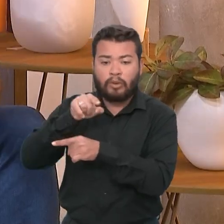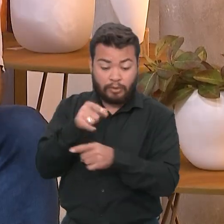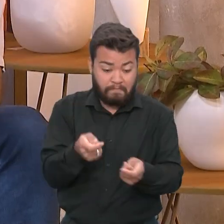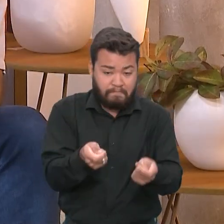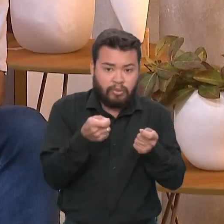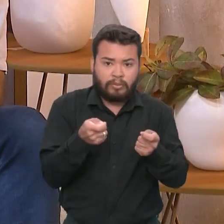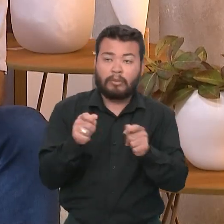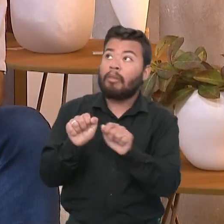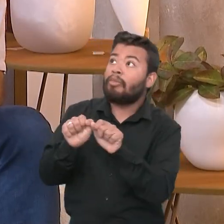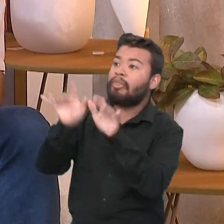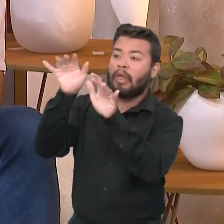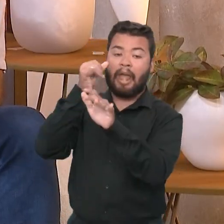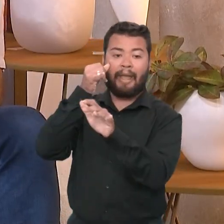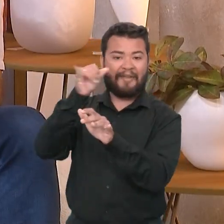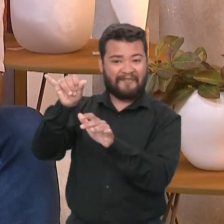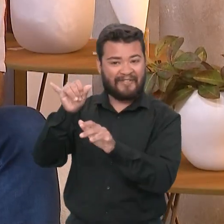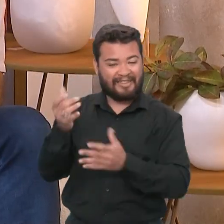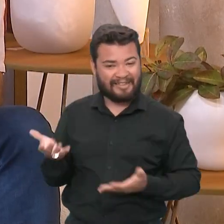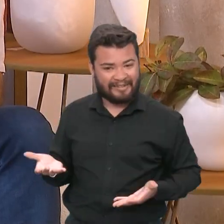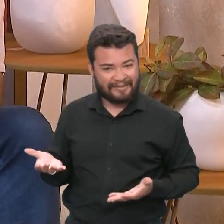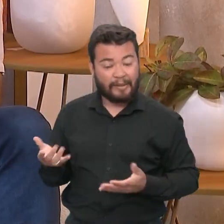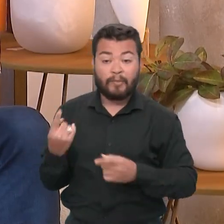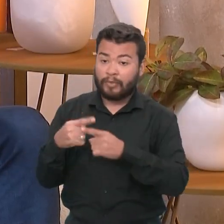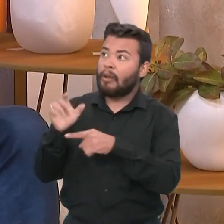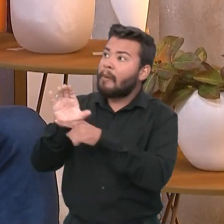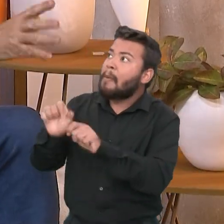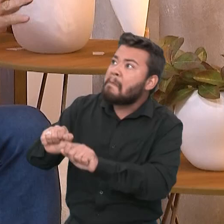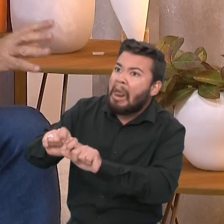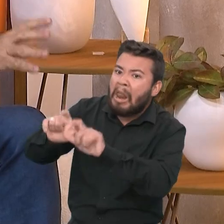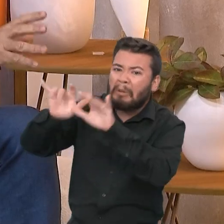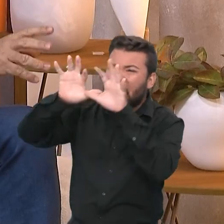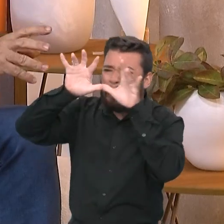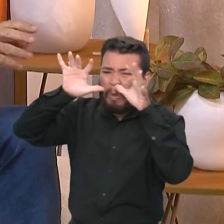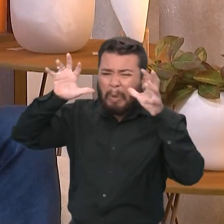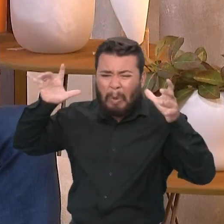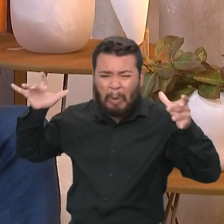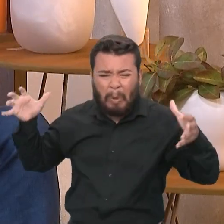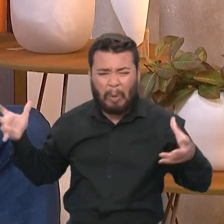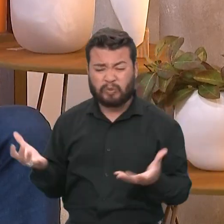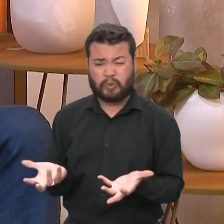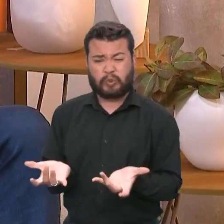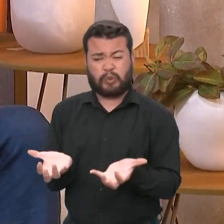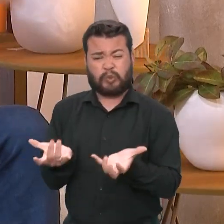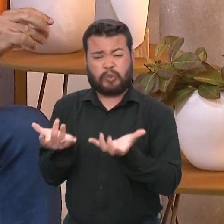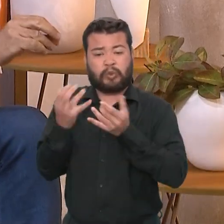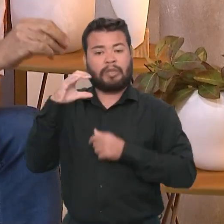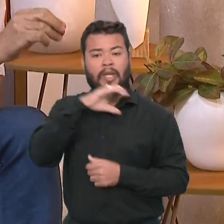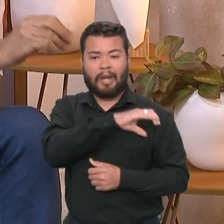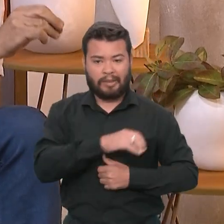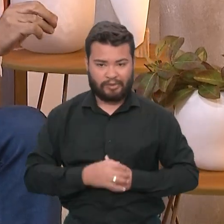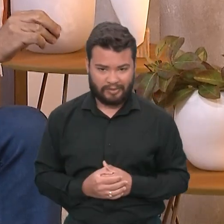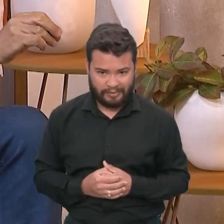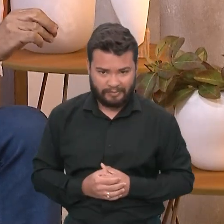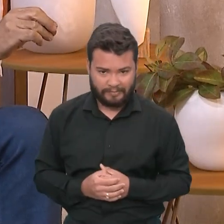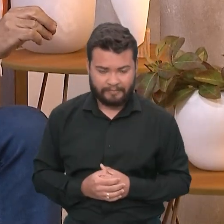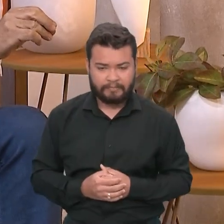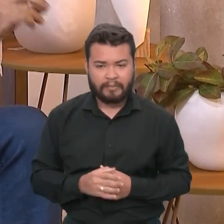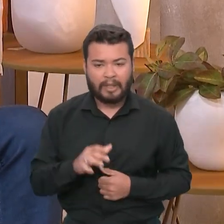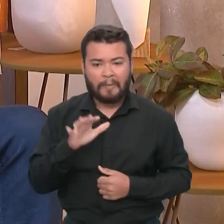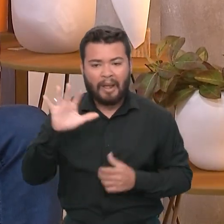que aumentaria a nossa questão climática. E é importante chamar a atenção. Não se resolve a questão climática